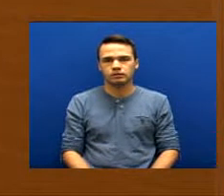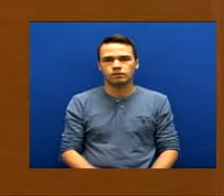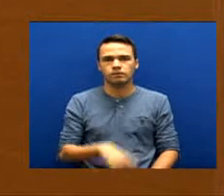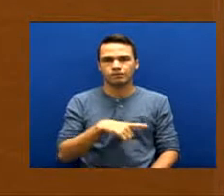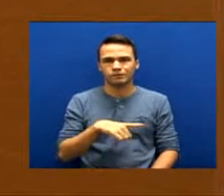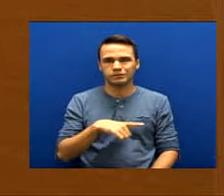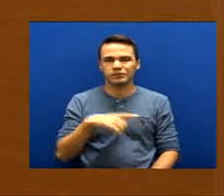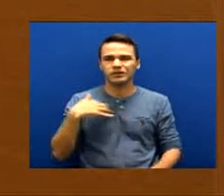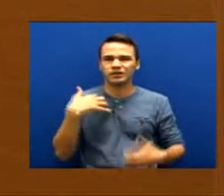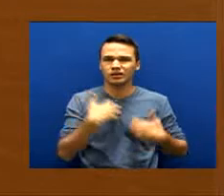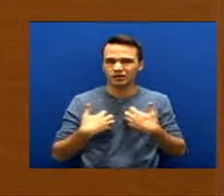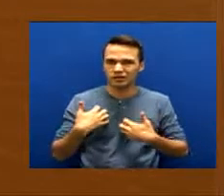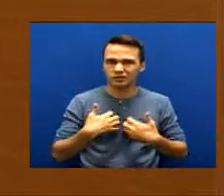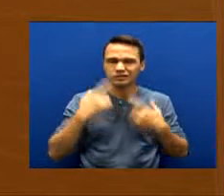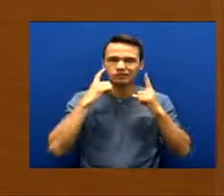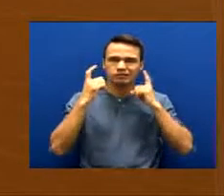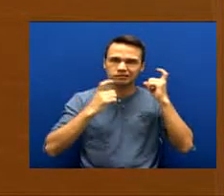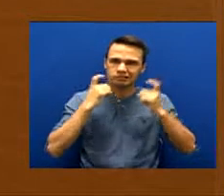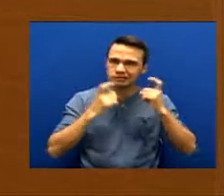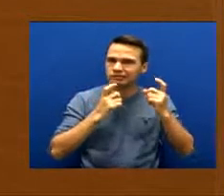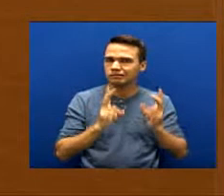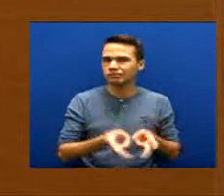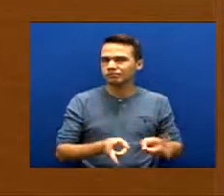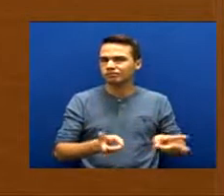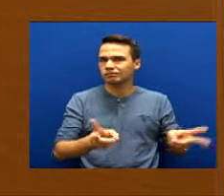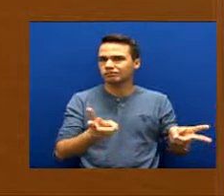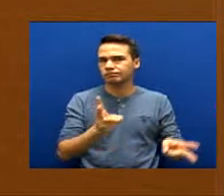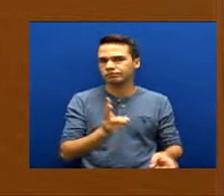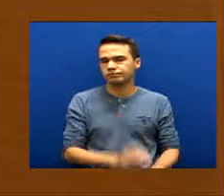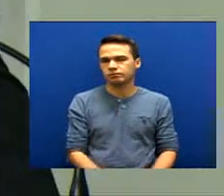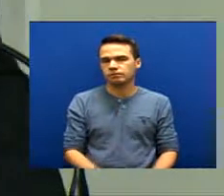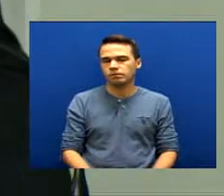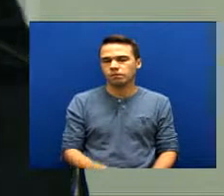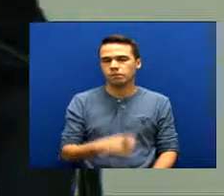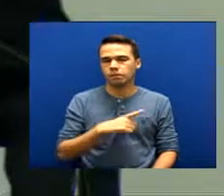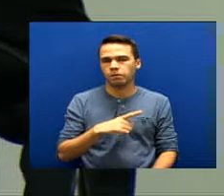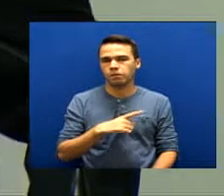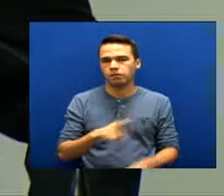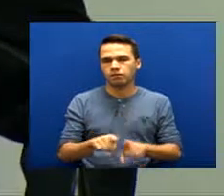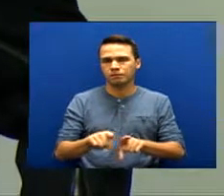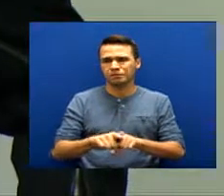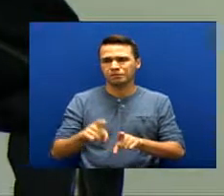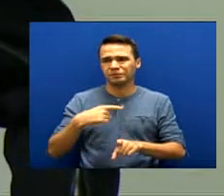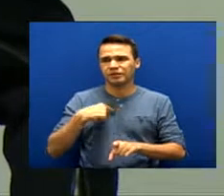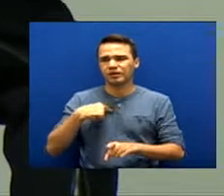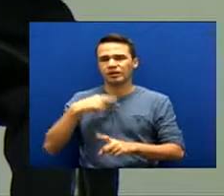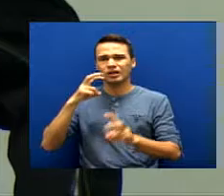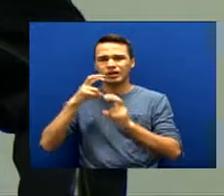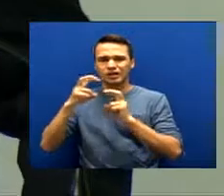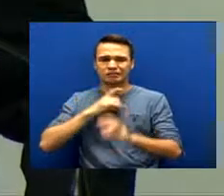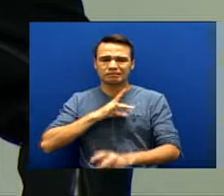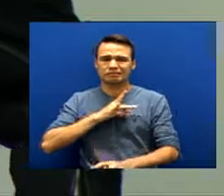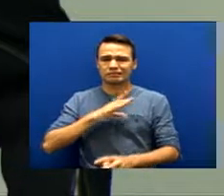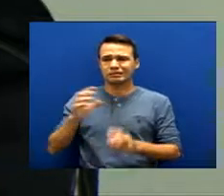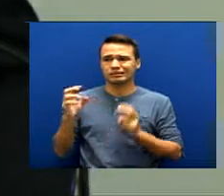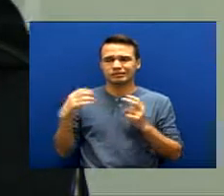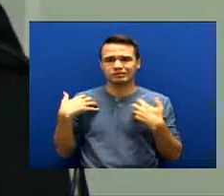tu és o meu servo, eu te escolhi e não te rejeitei. Não temas, porque eu sou contigo. Não